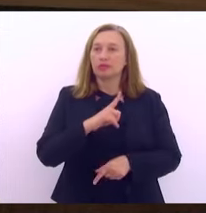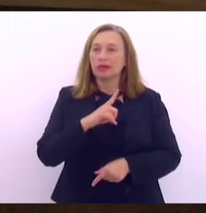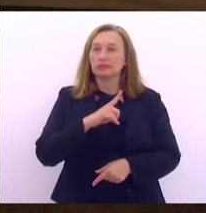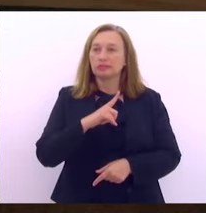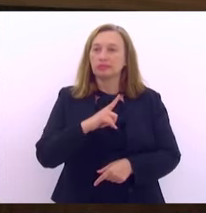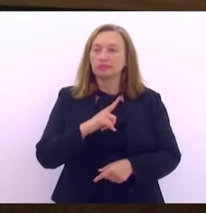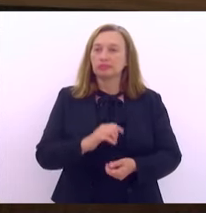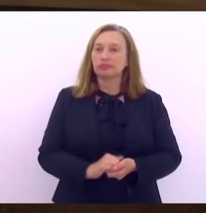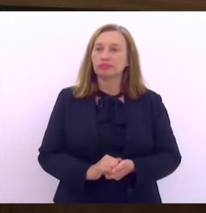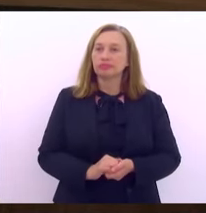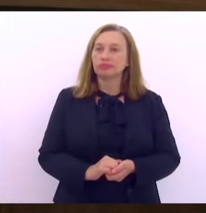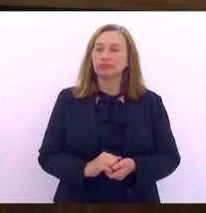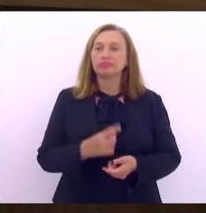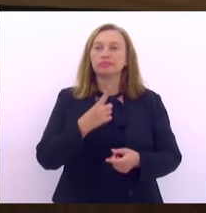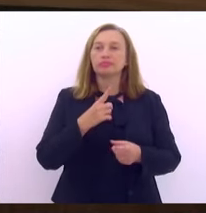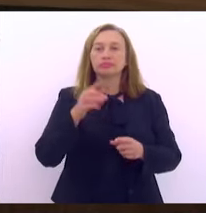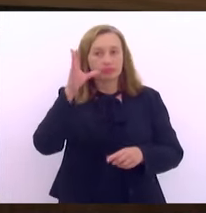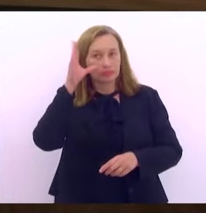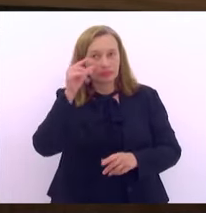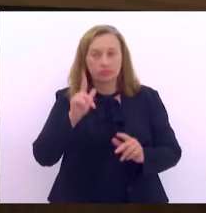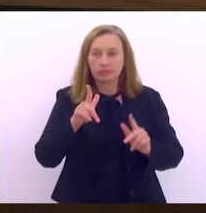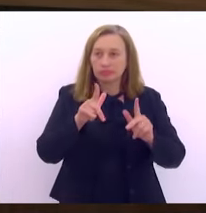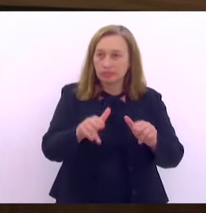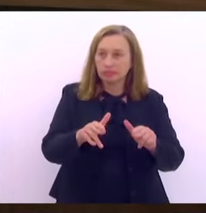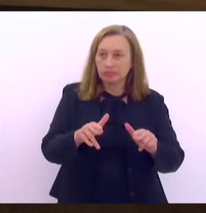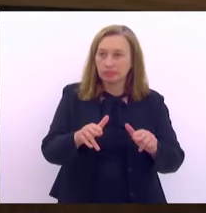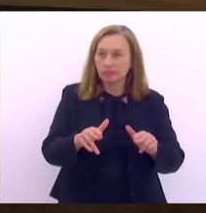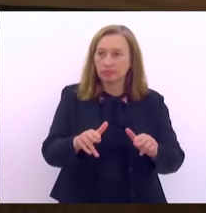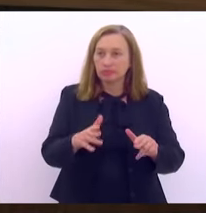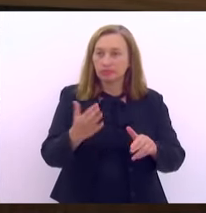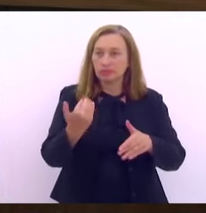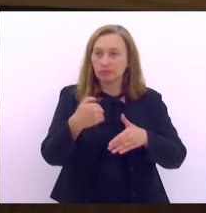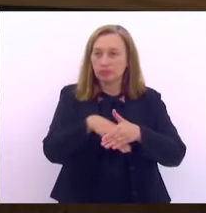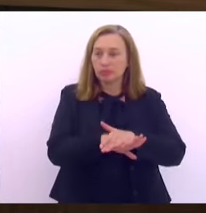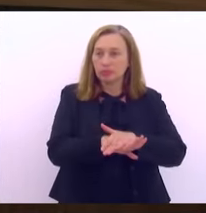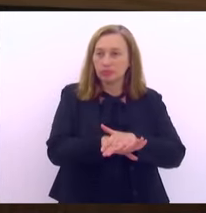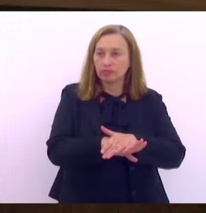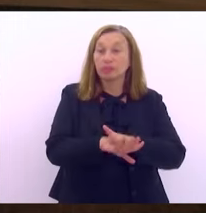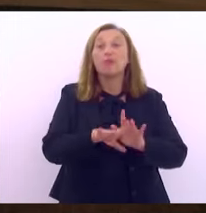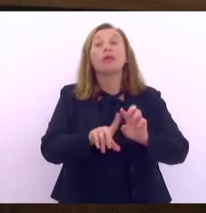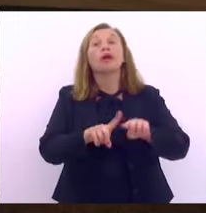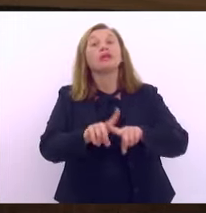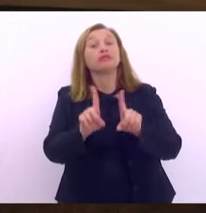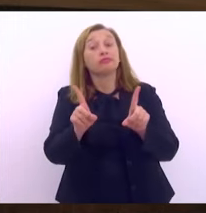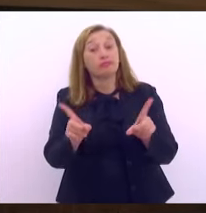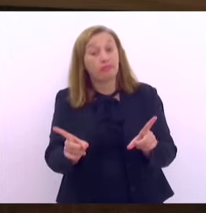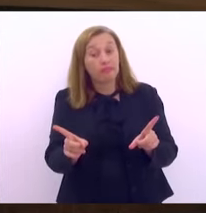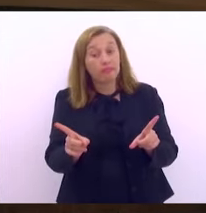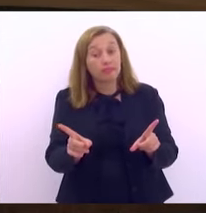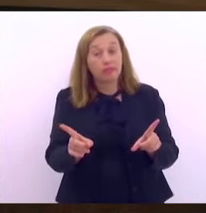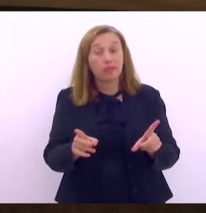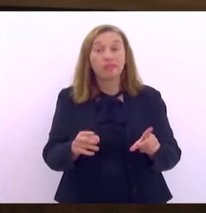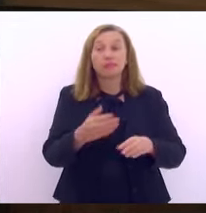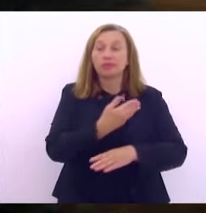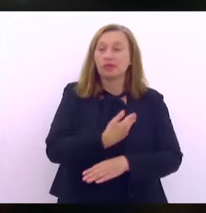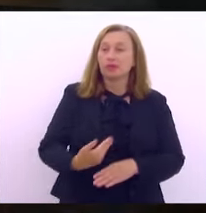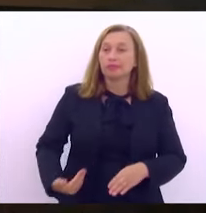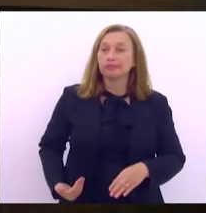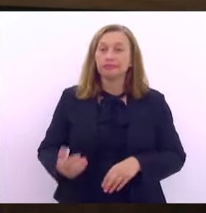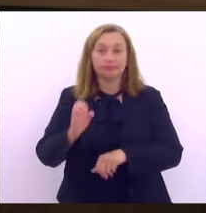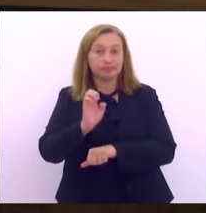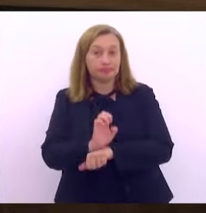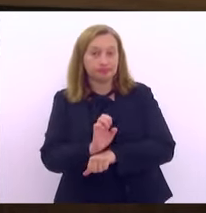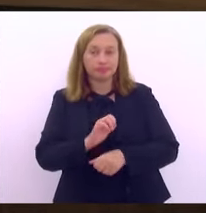a mesma intenção, ficou adormecido. Mas, como o governo do